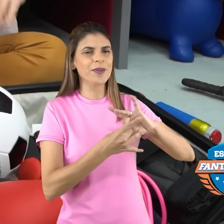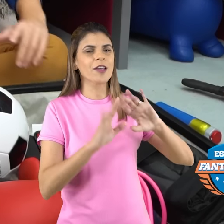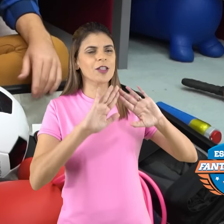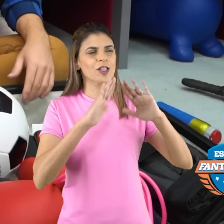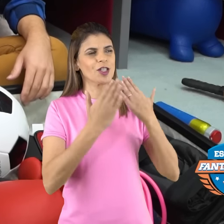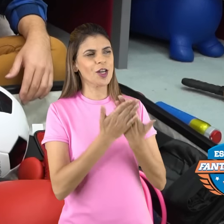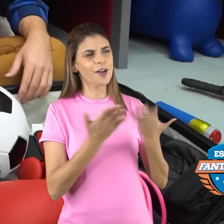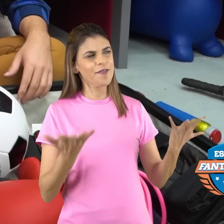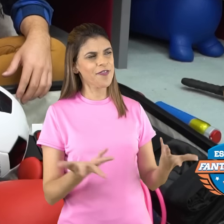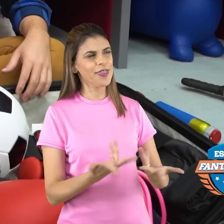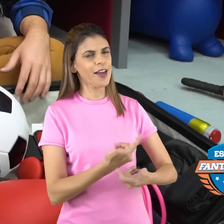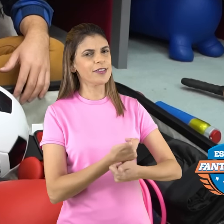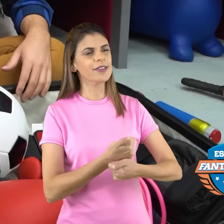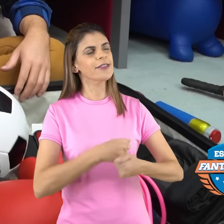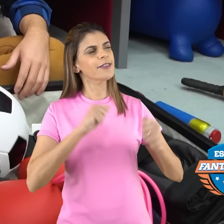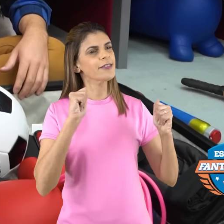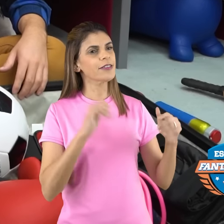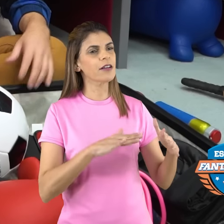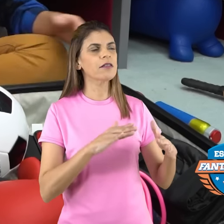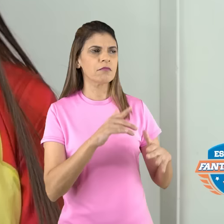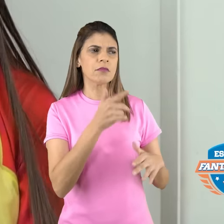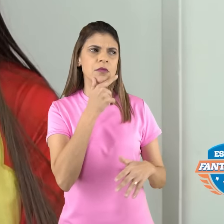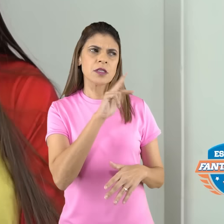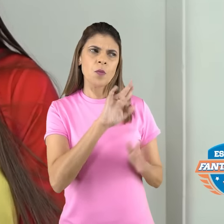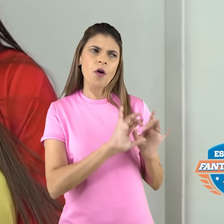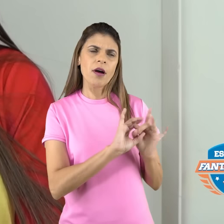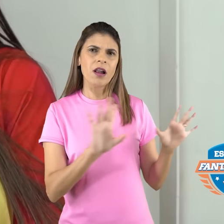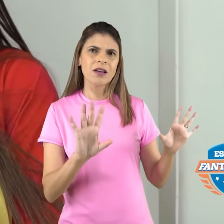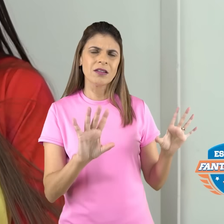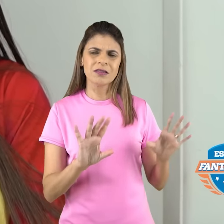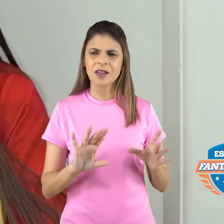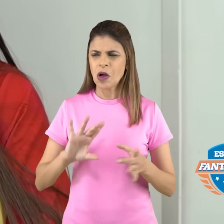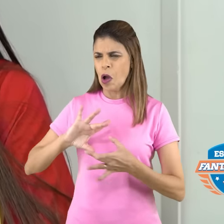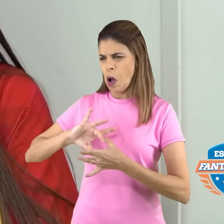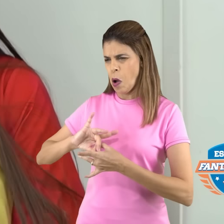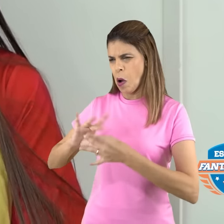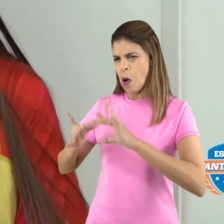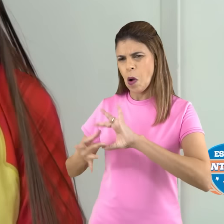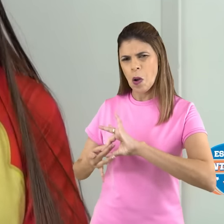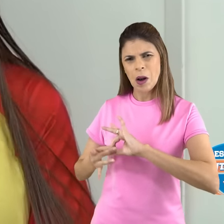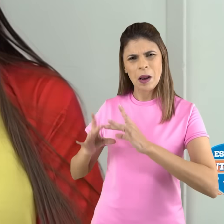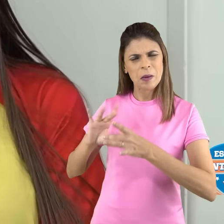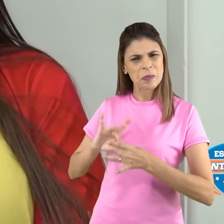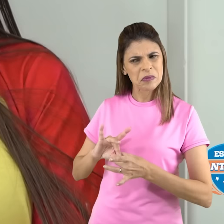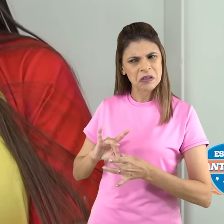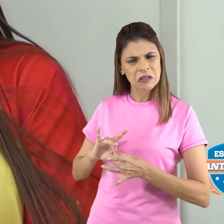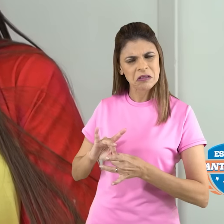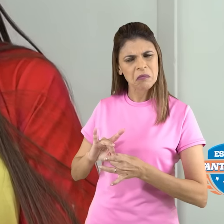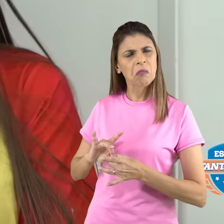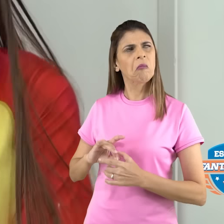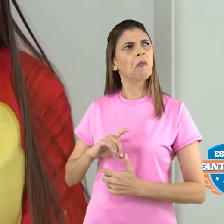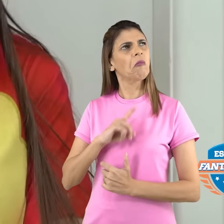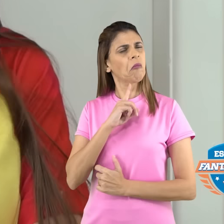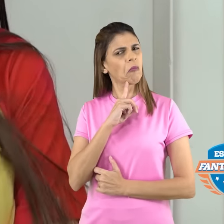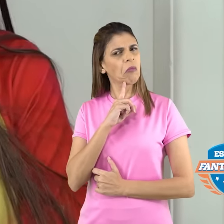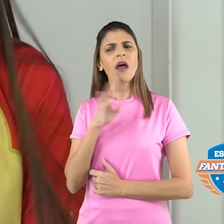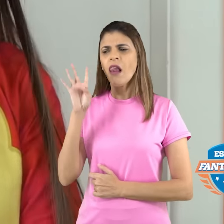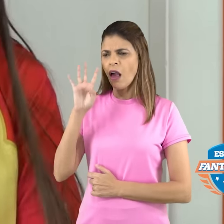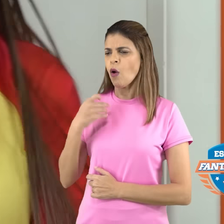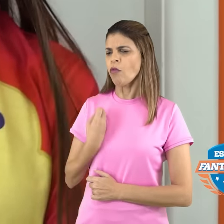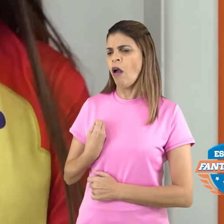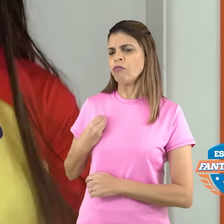Escola Fantástica. Ah, e relaxa, seu irmão liberou. Olimpíadas Sinistras? Que legal. Eu também